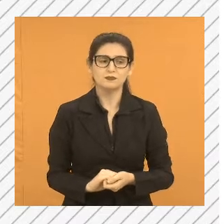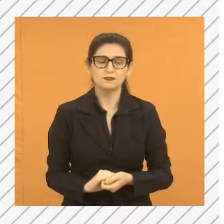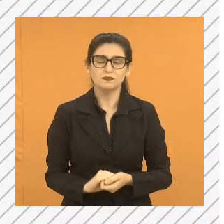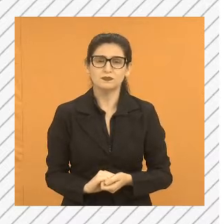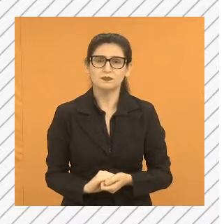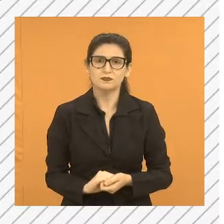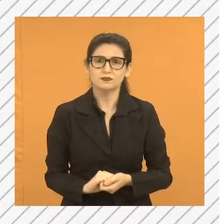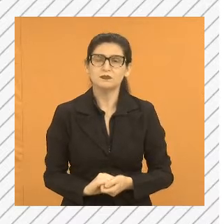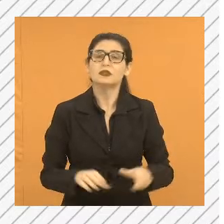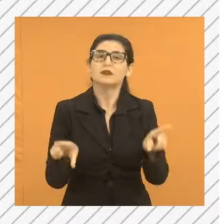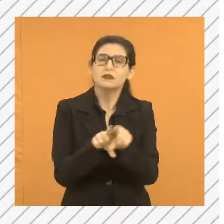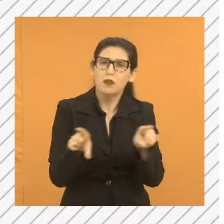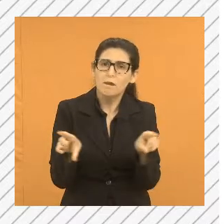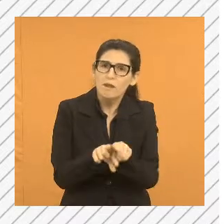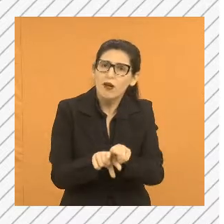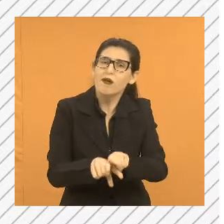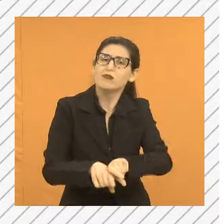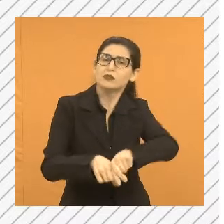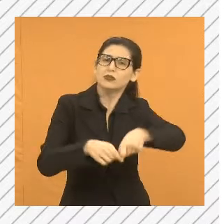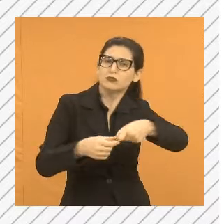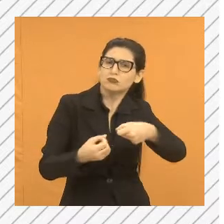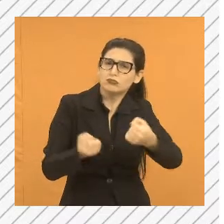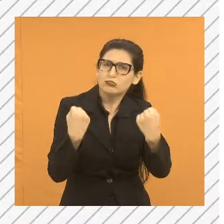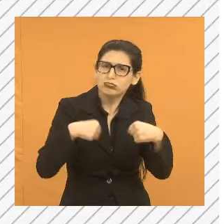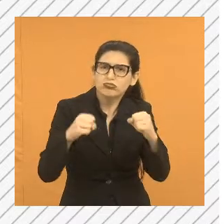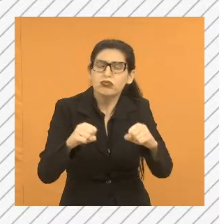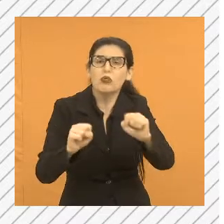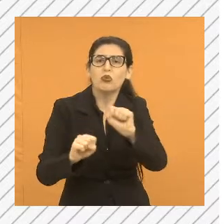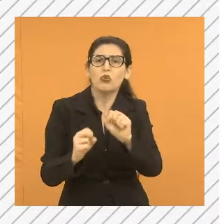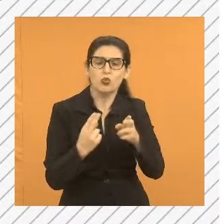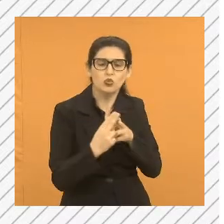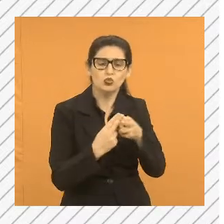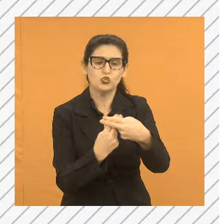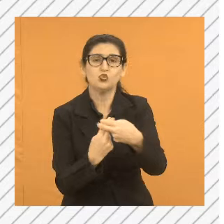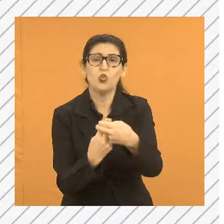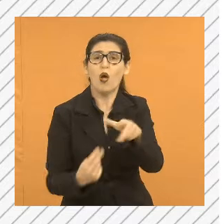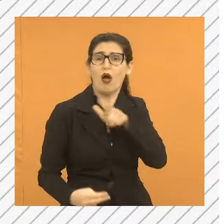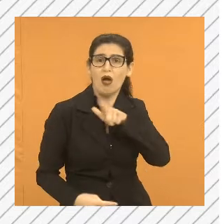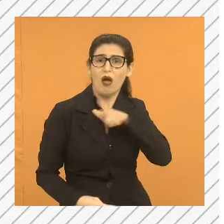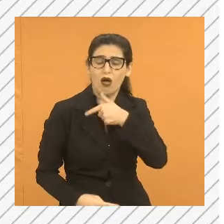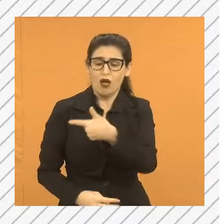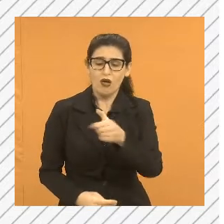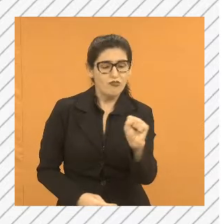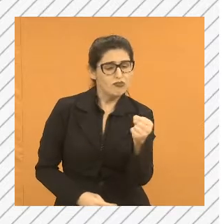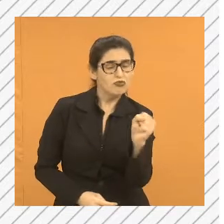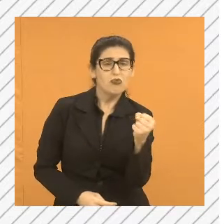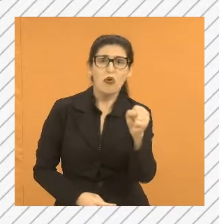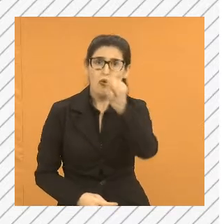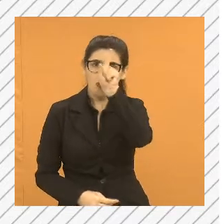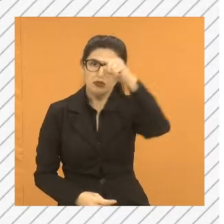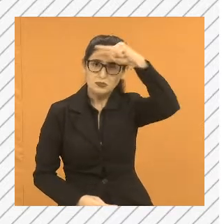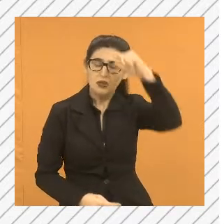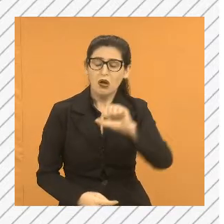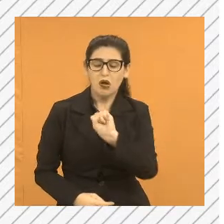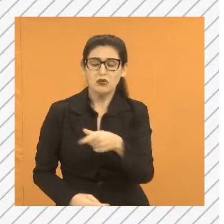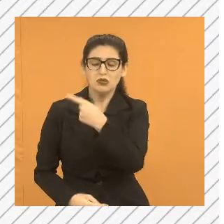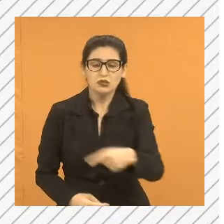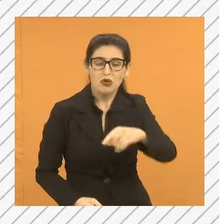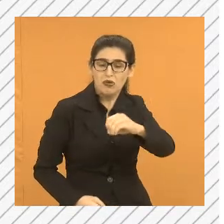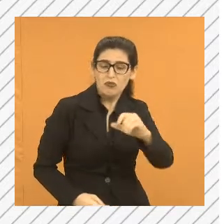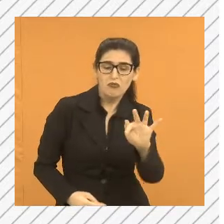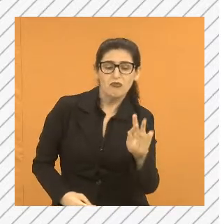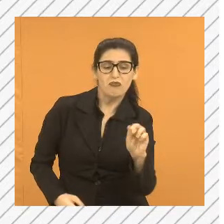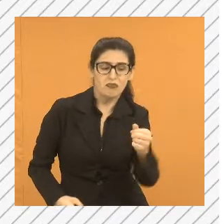As unidades de terapia intensiva, leitos SUS, temos 28 entre o Hospital São Francisco e Santa